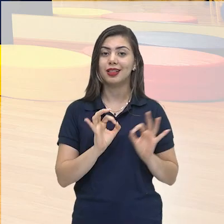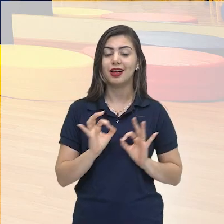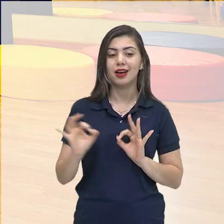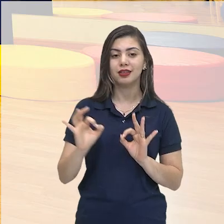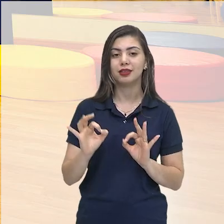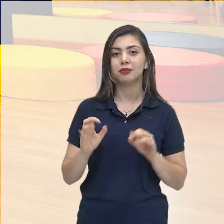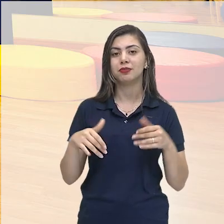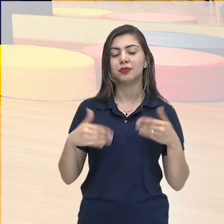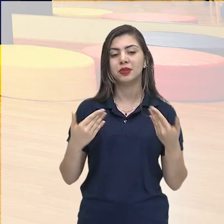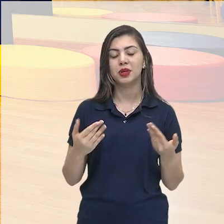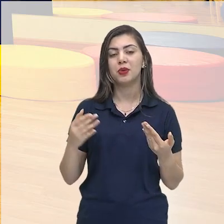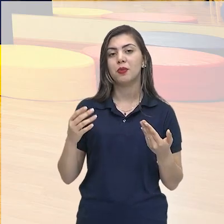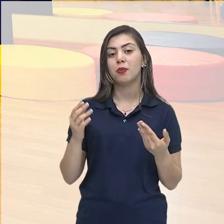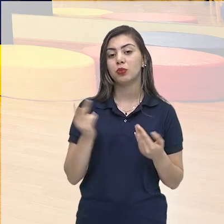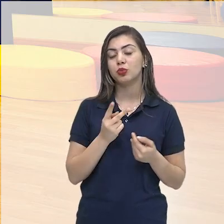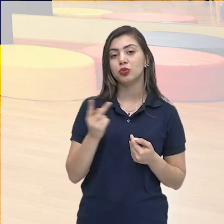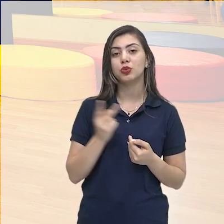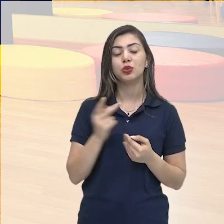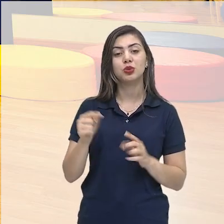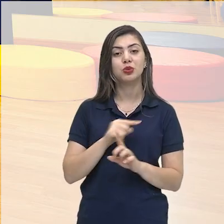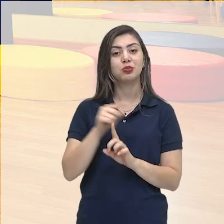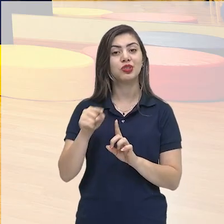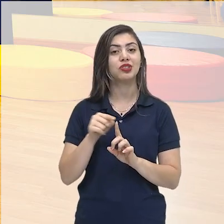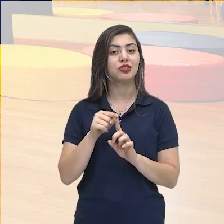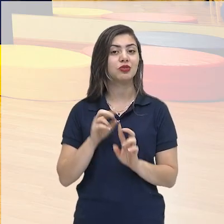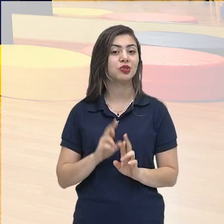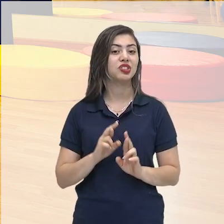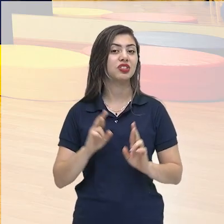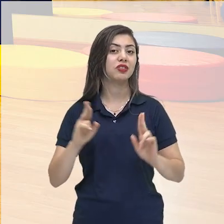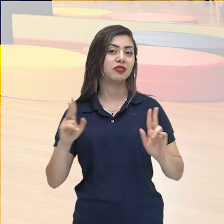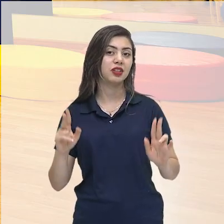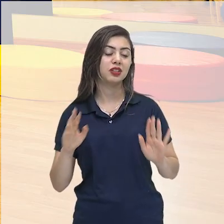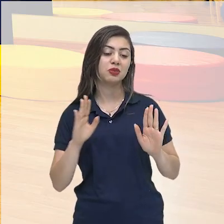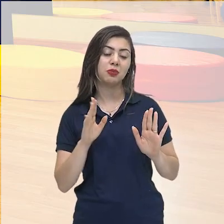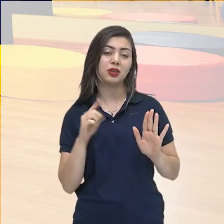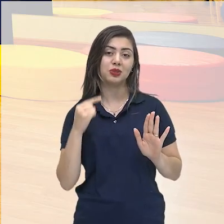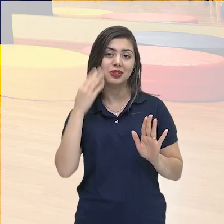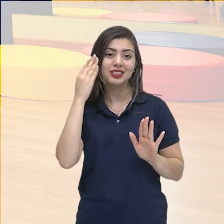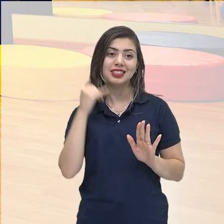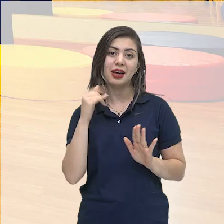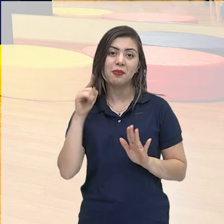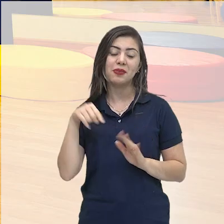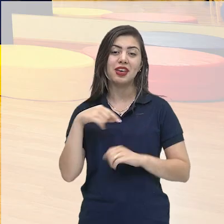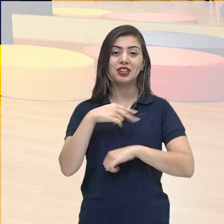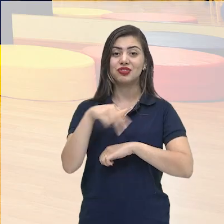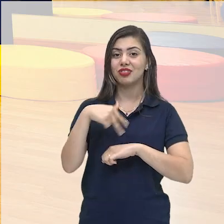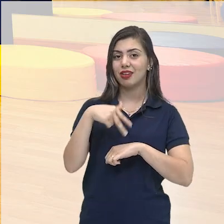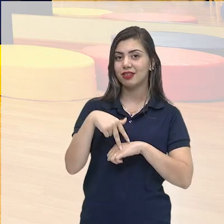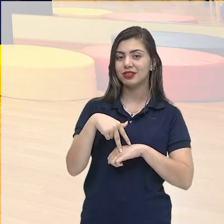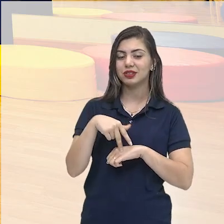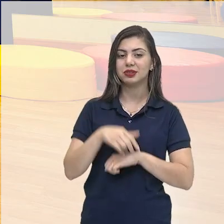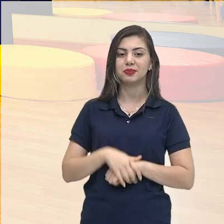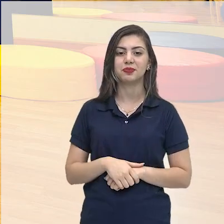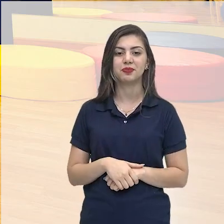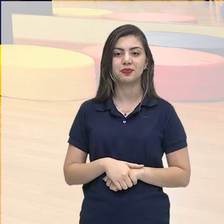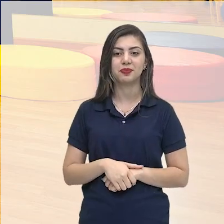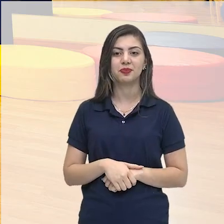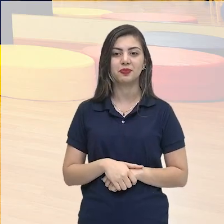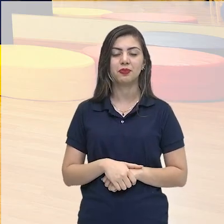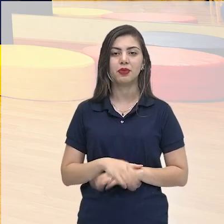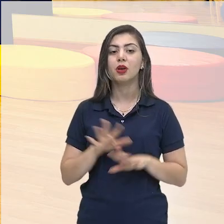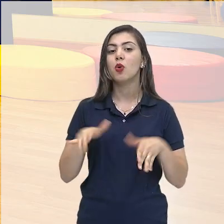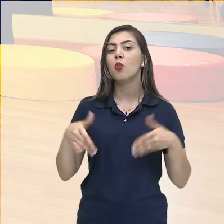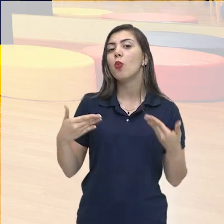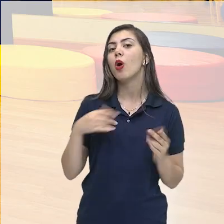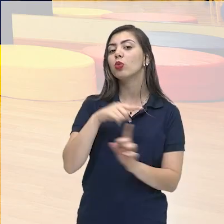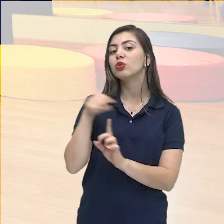e a gente já sabe que o objetivo delas é diferente, apesar, né, de serem ginástica. Vamos lá? Vamos